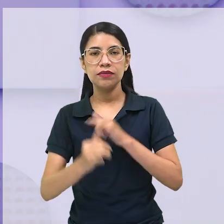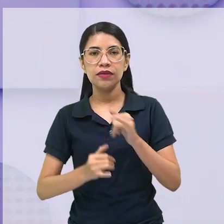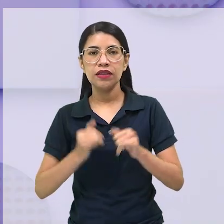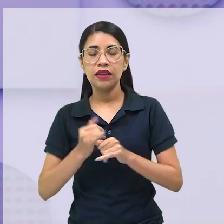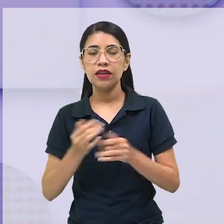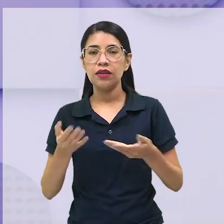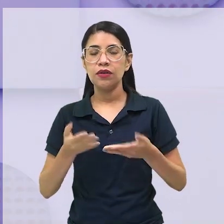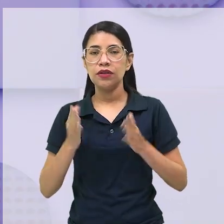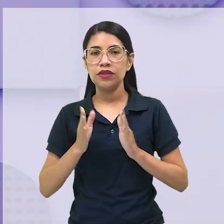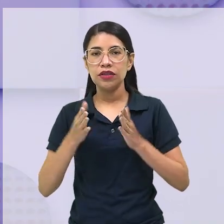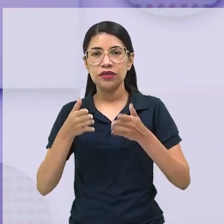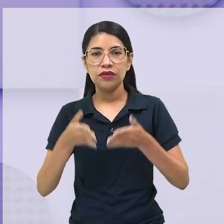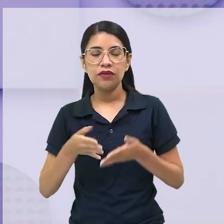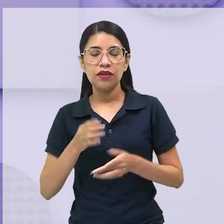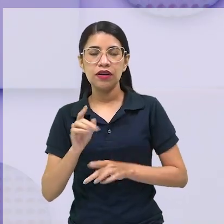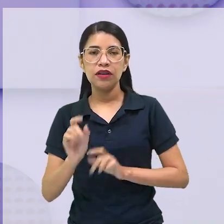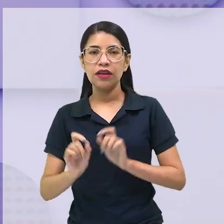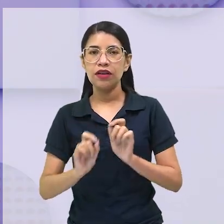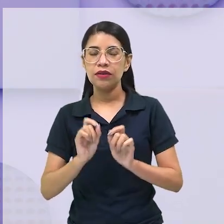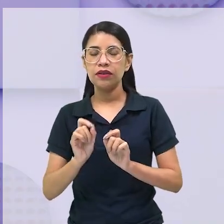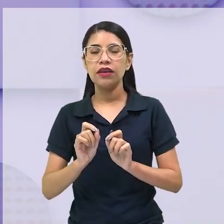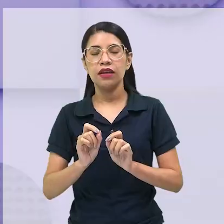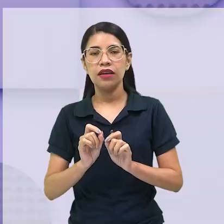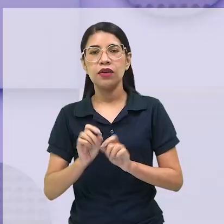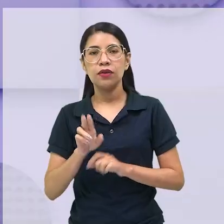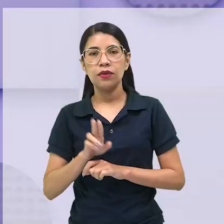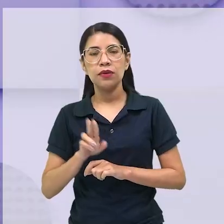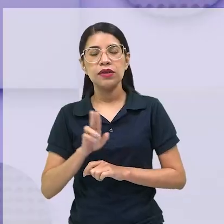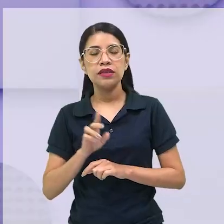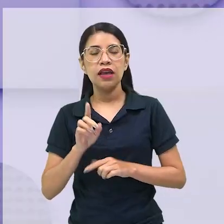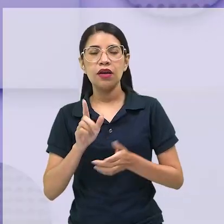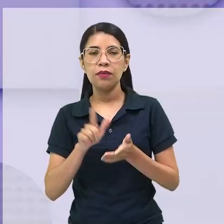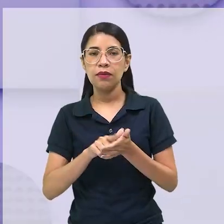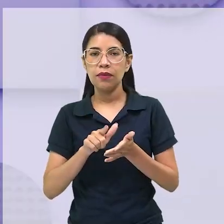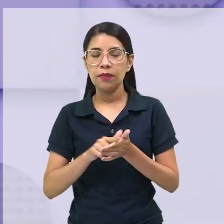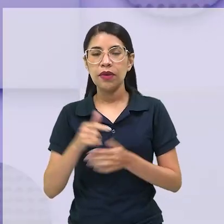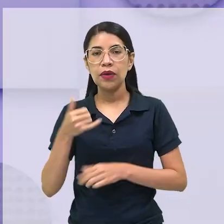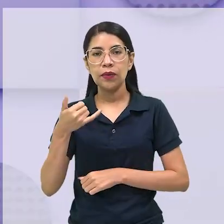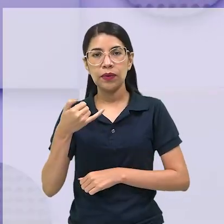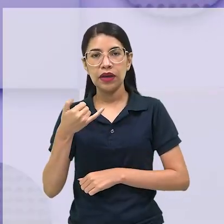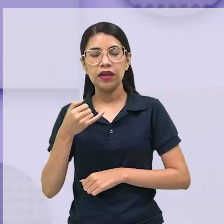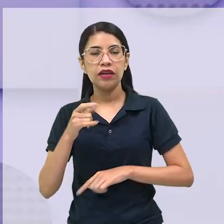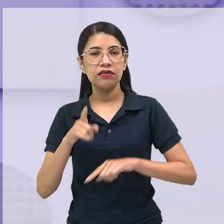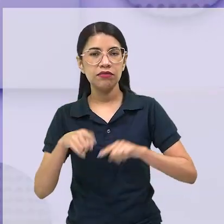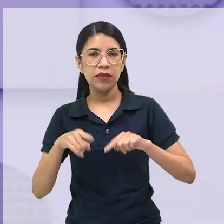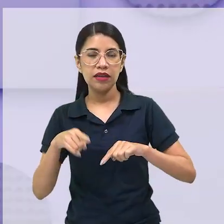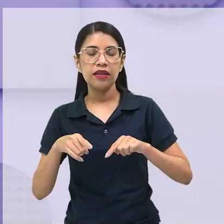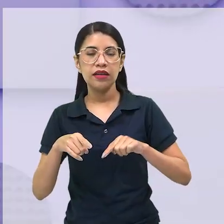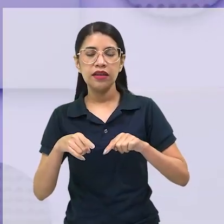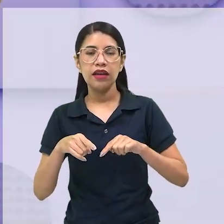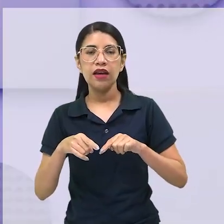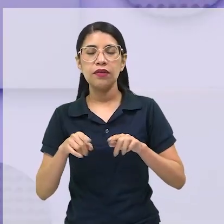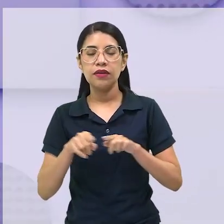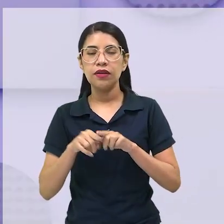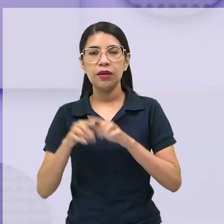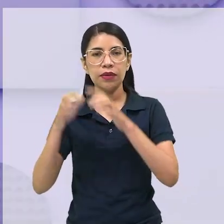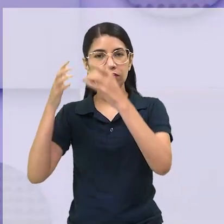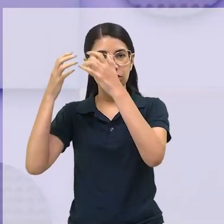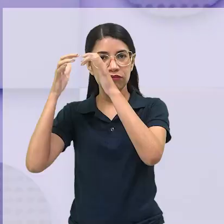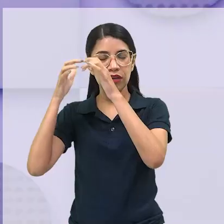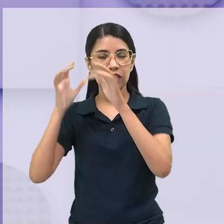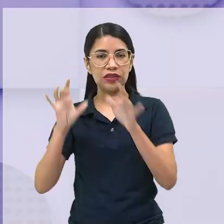nós vamos mais do que nunca, além de usar o papel, a caneta e o nosso pensamento,